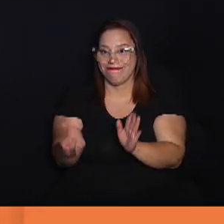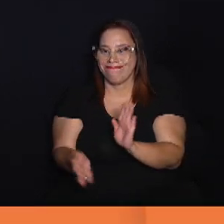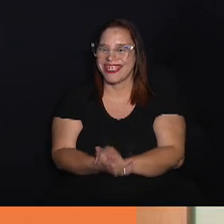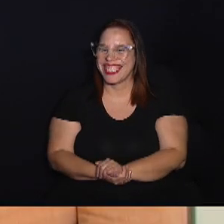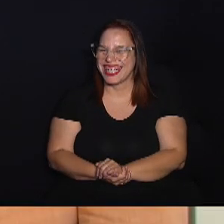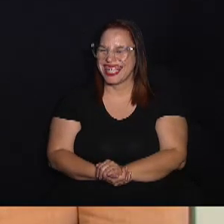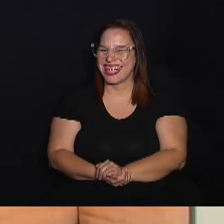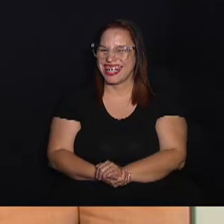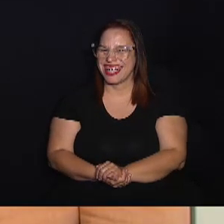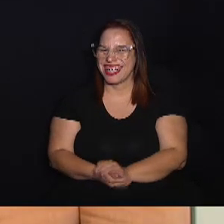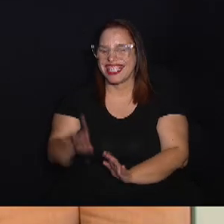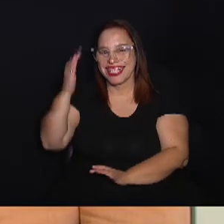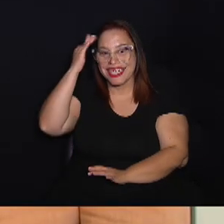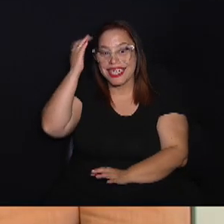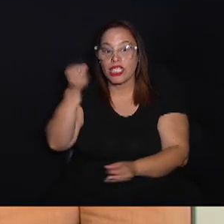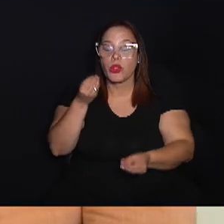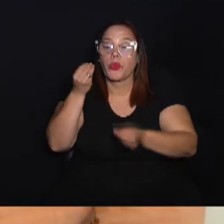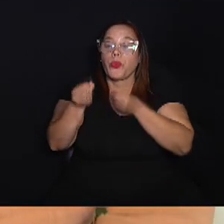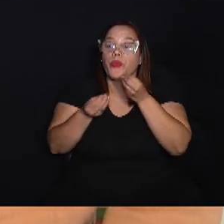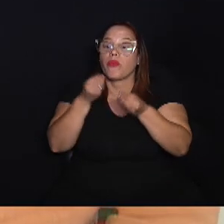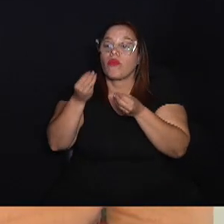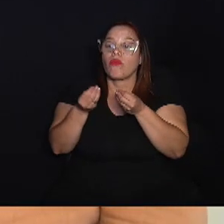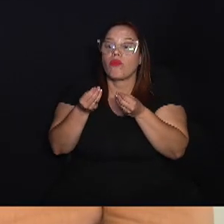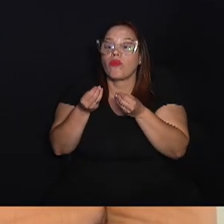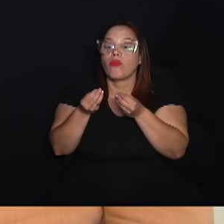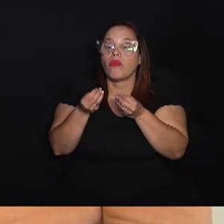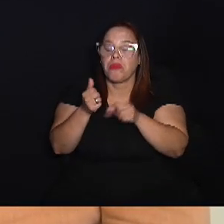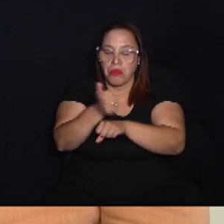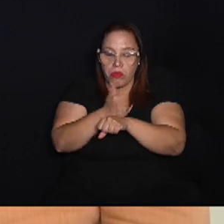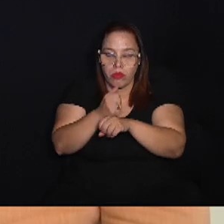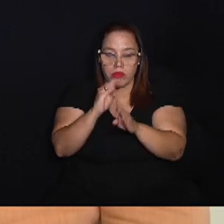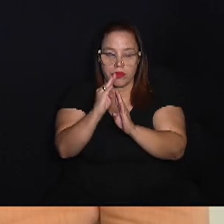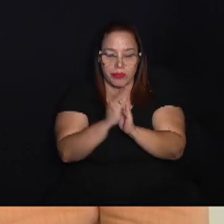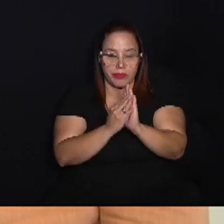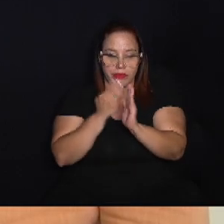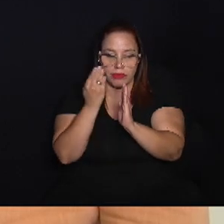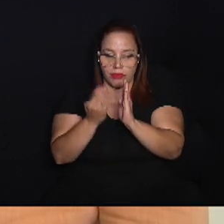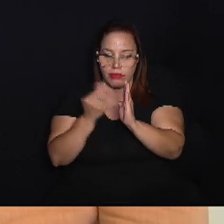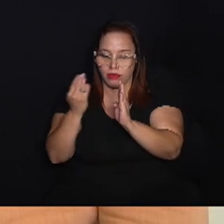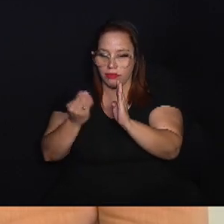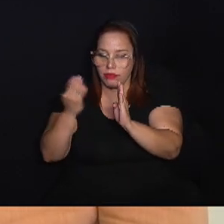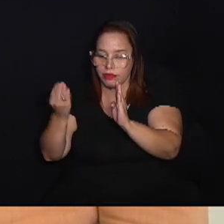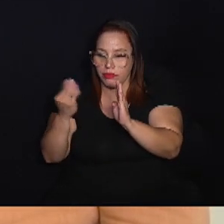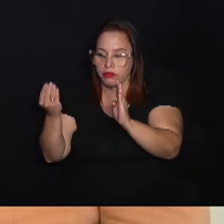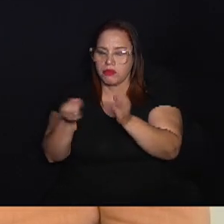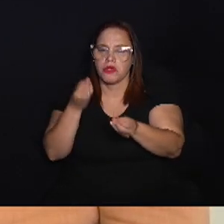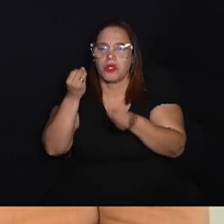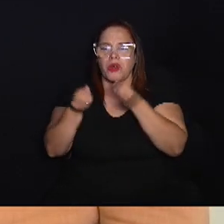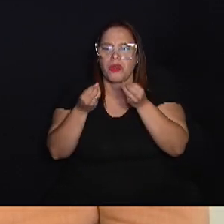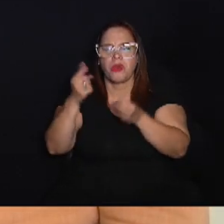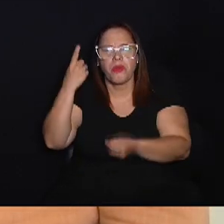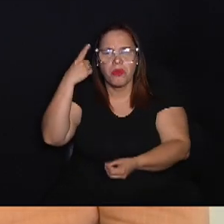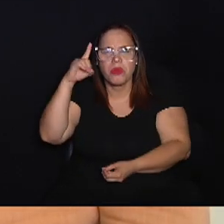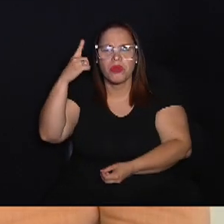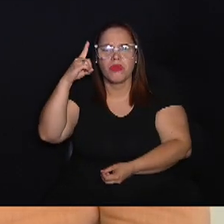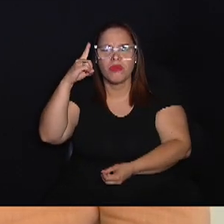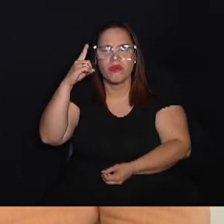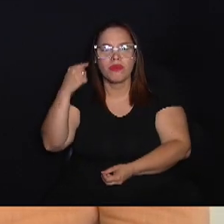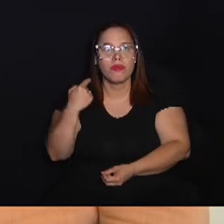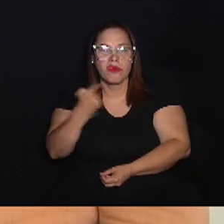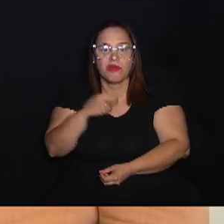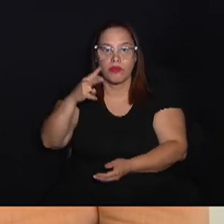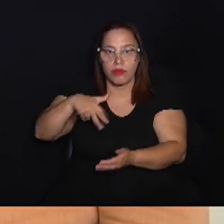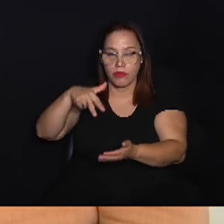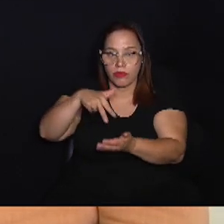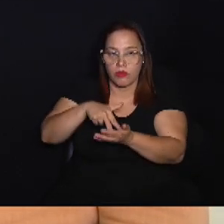digitais. E para entender como funciona a profissão de bibliotecário, como que é o dia a dia, nós estamos